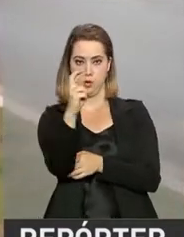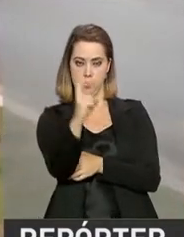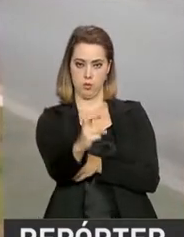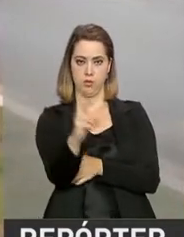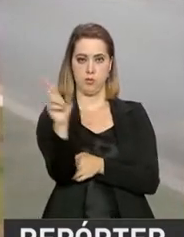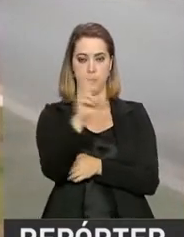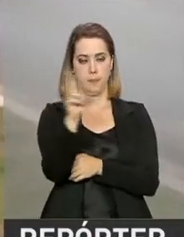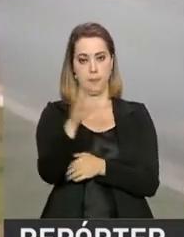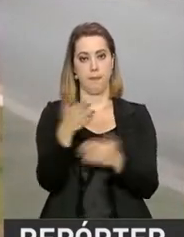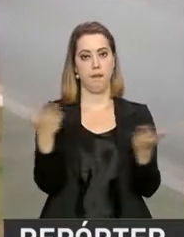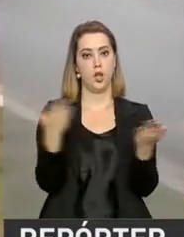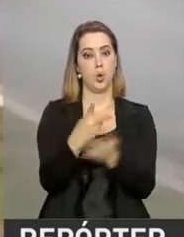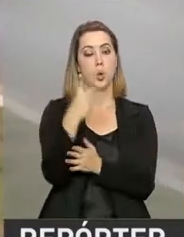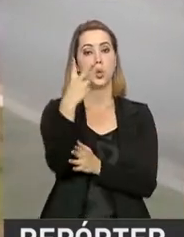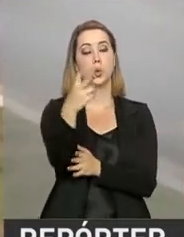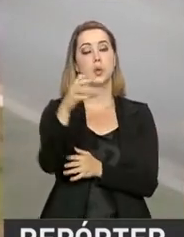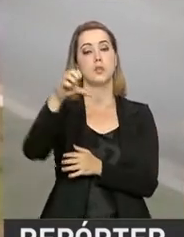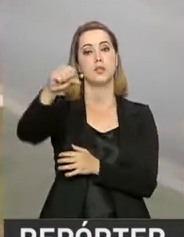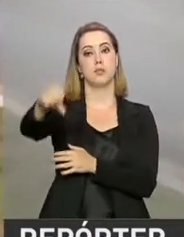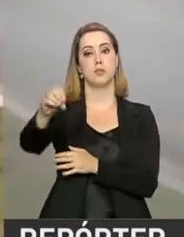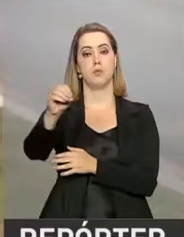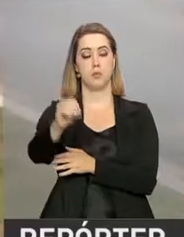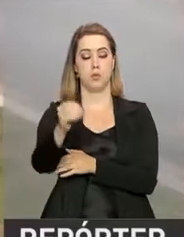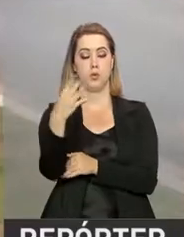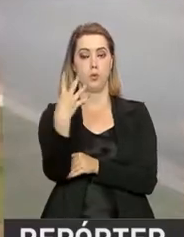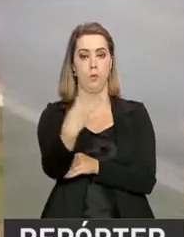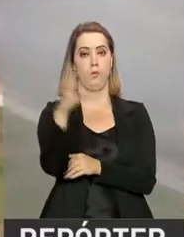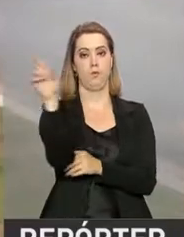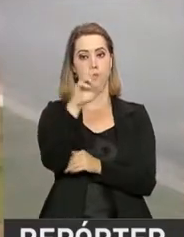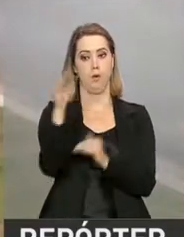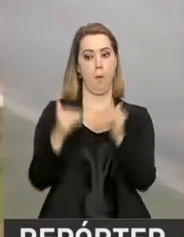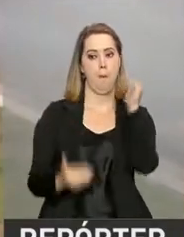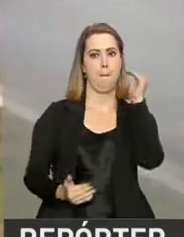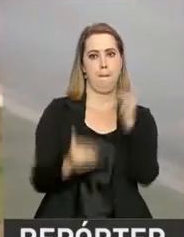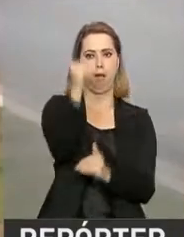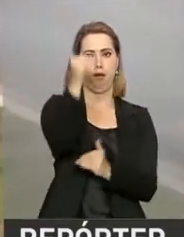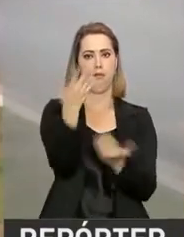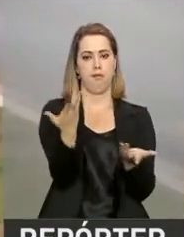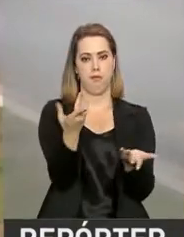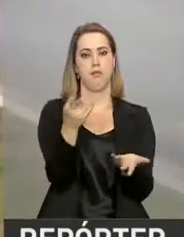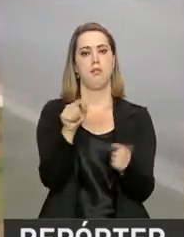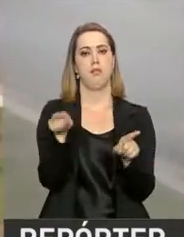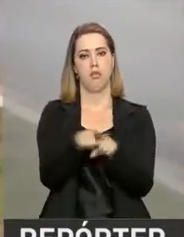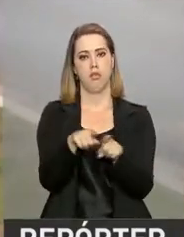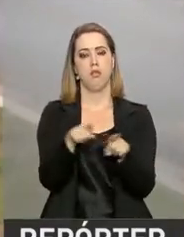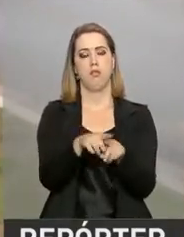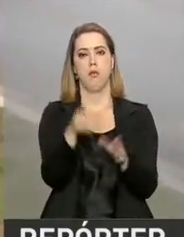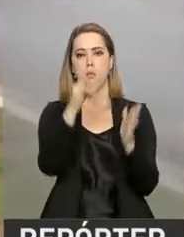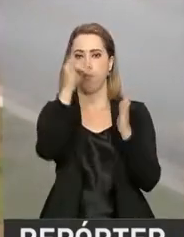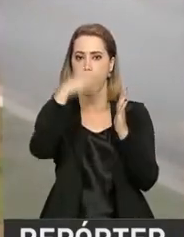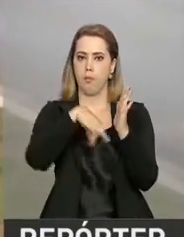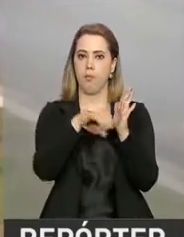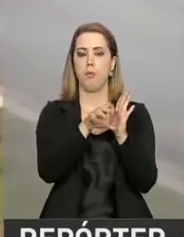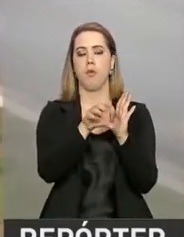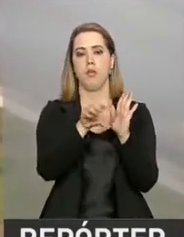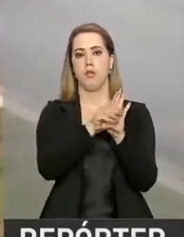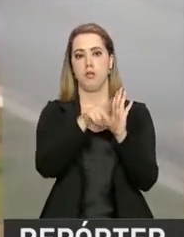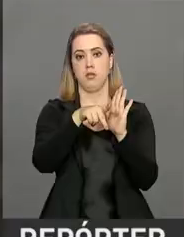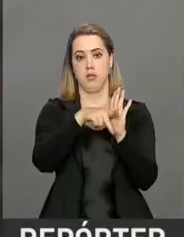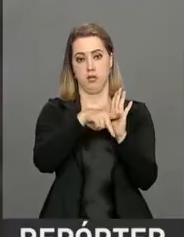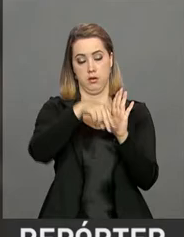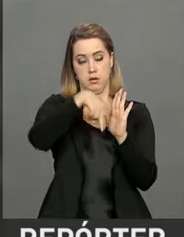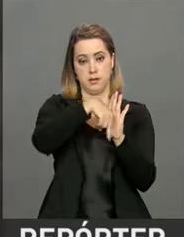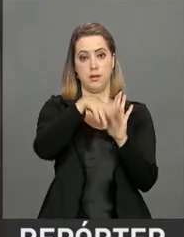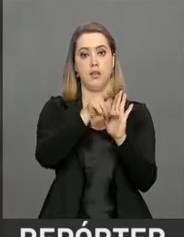mil novecentos e trinta e quatro reais e setenta centavos e o condutor ainda ter a habilitação suspensa pelo prazo de um ano